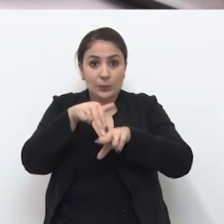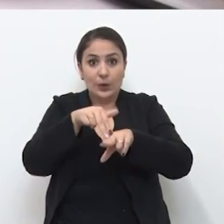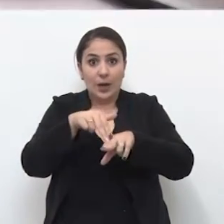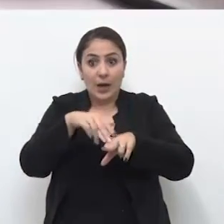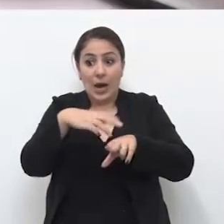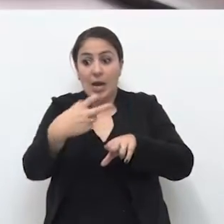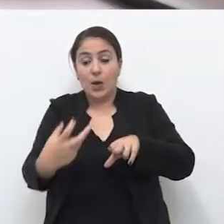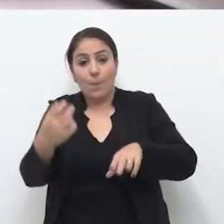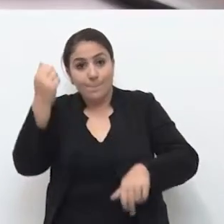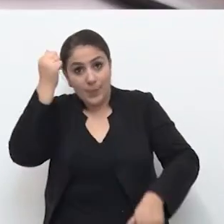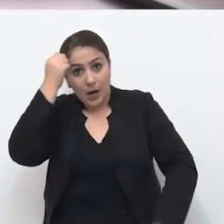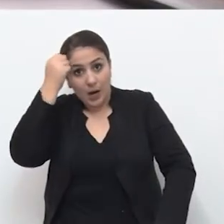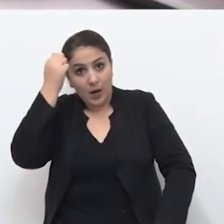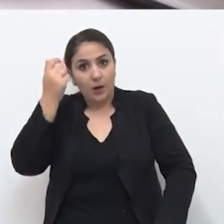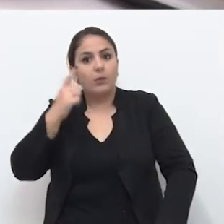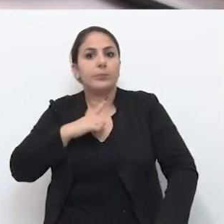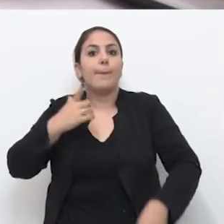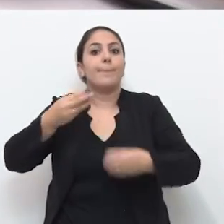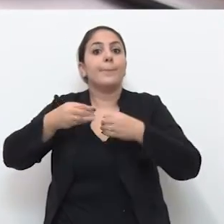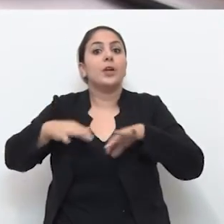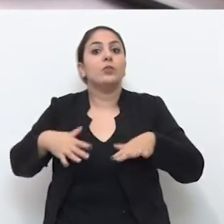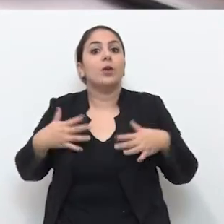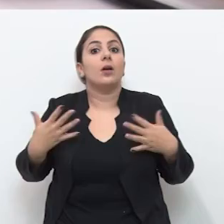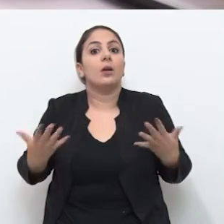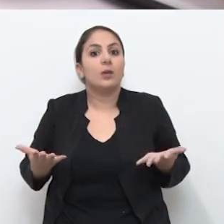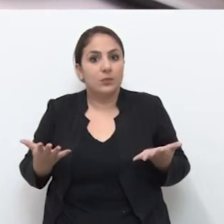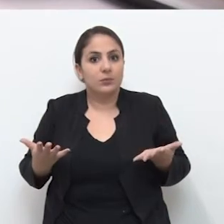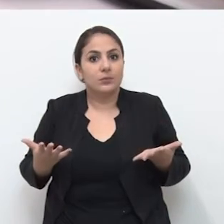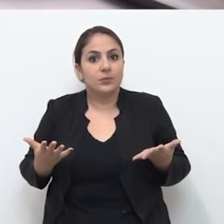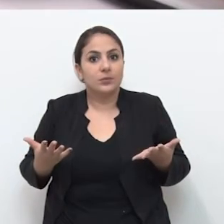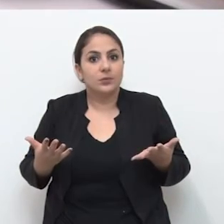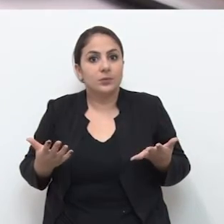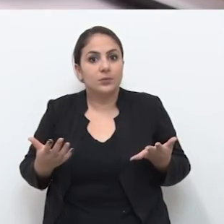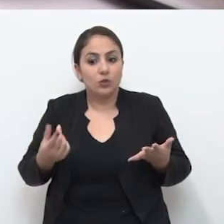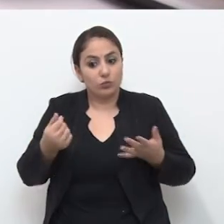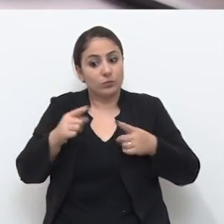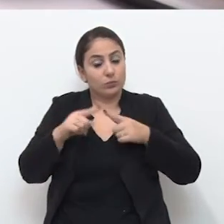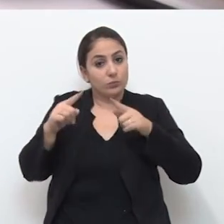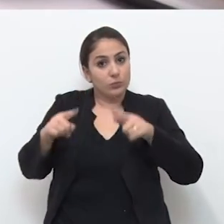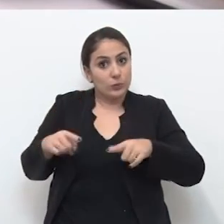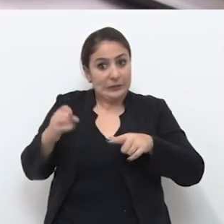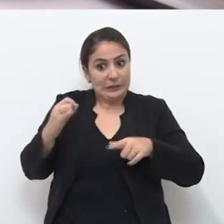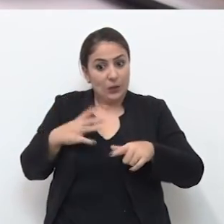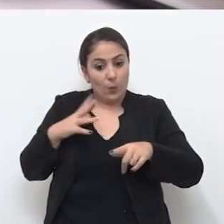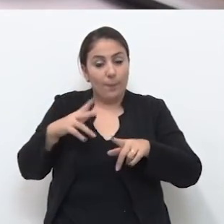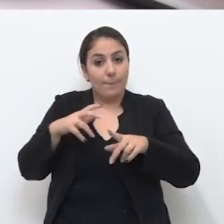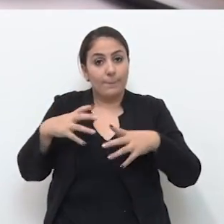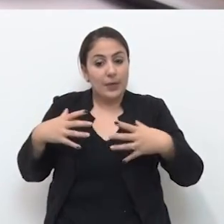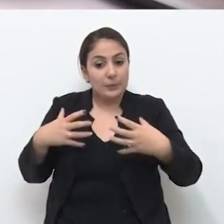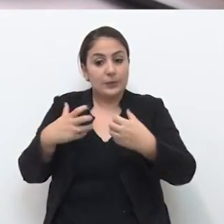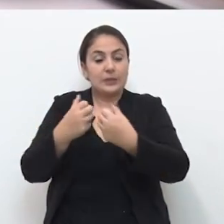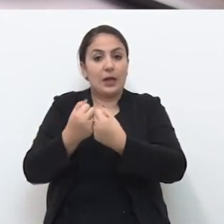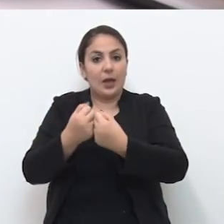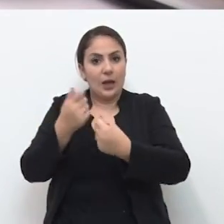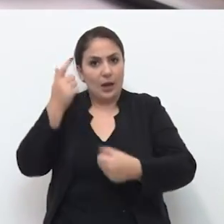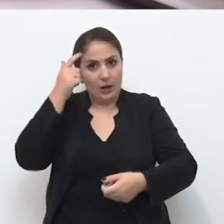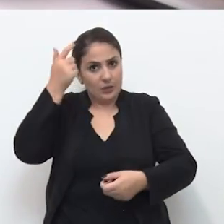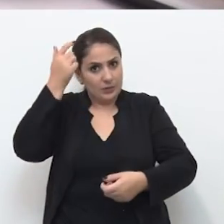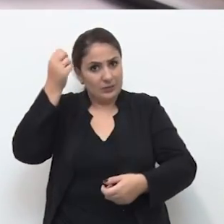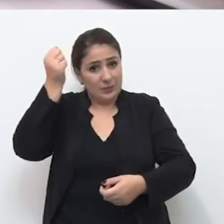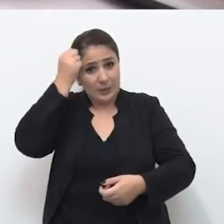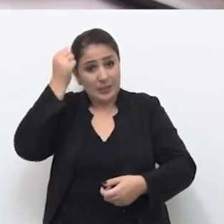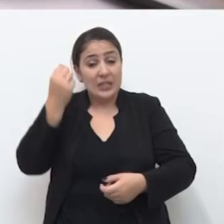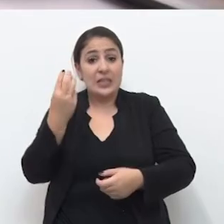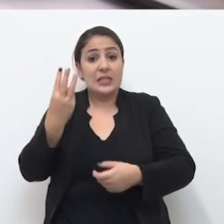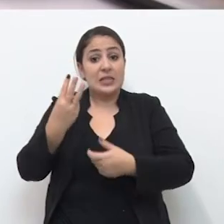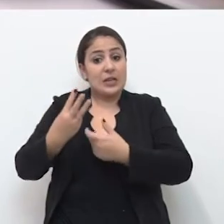uma cabeça, ele vai estar causando um prejuízo ao erário público. Se eu me acidentar com uma patinete, e eu bater a cabeça